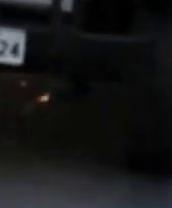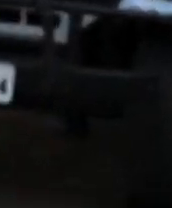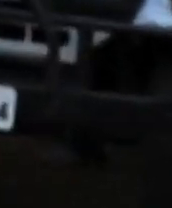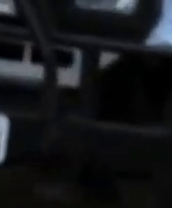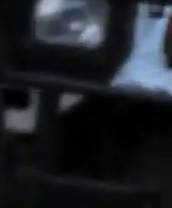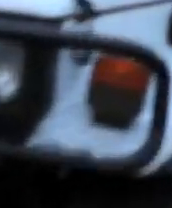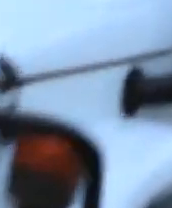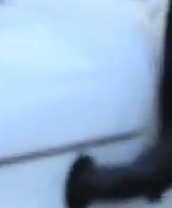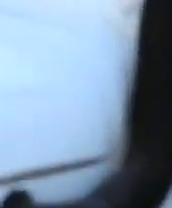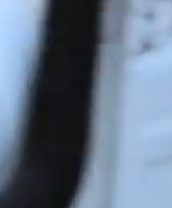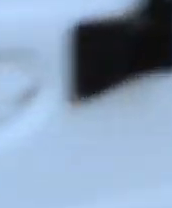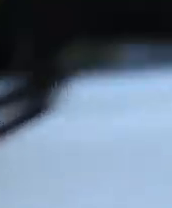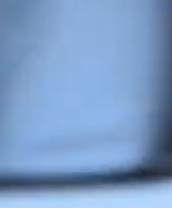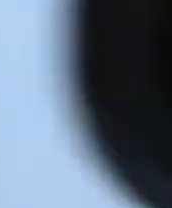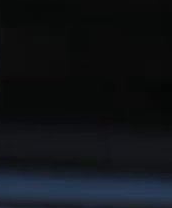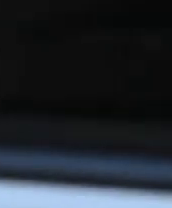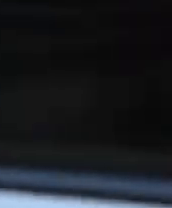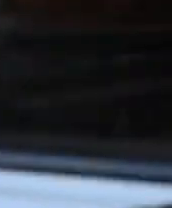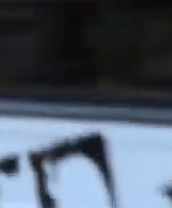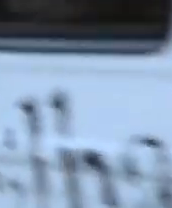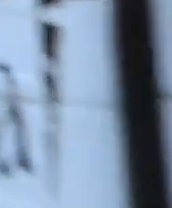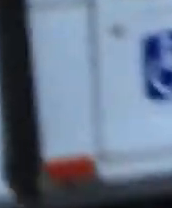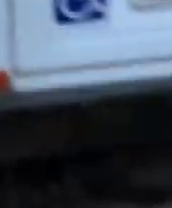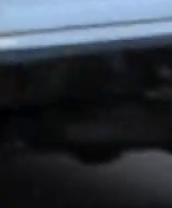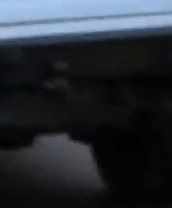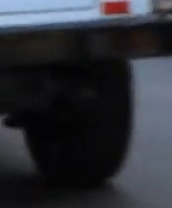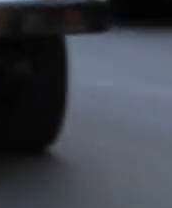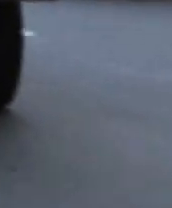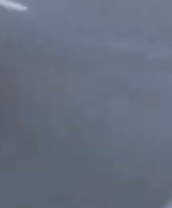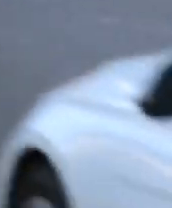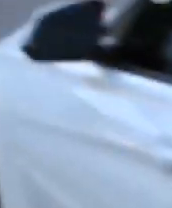Zé dirige pelas ruas da cidade.